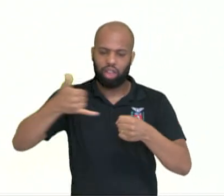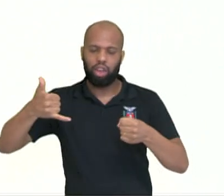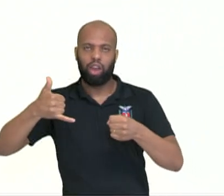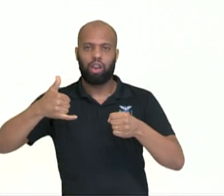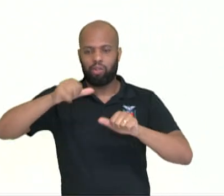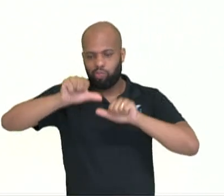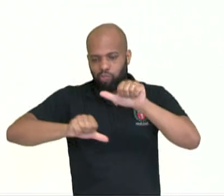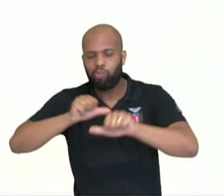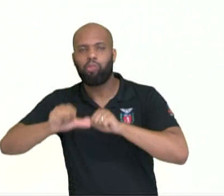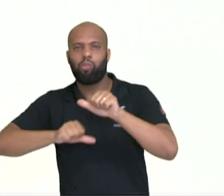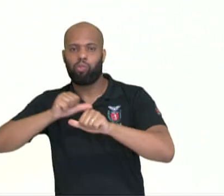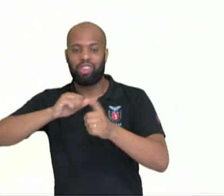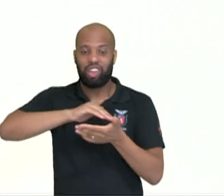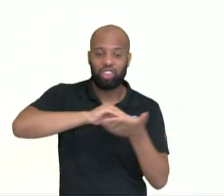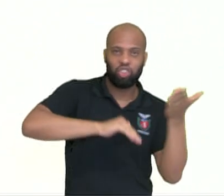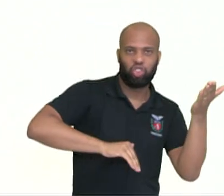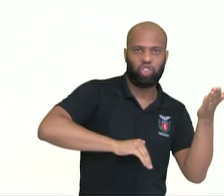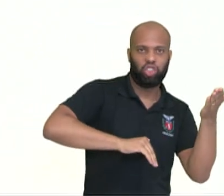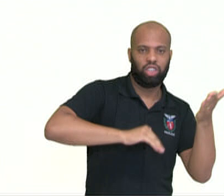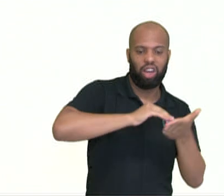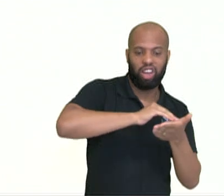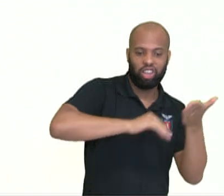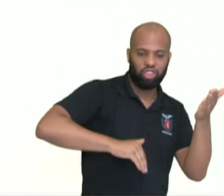de carga elétrica, você tira a carga elétrica ou